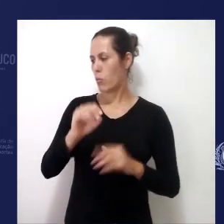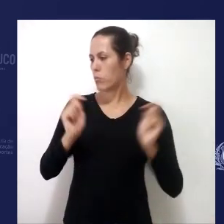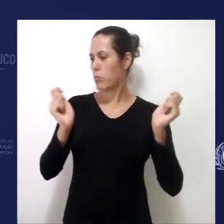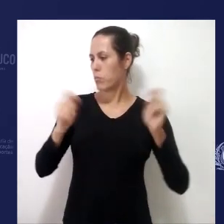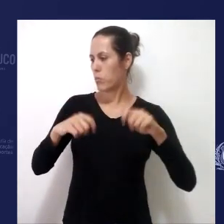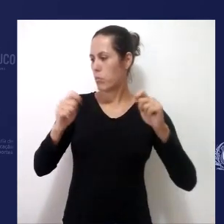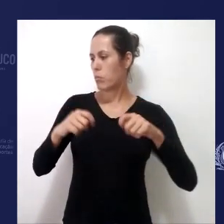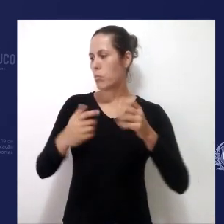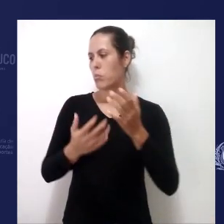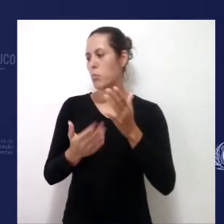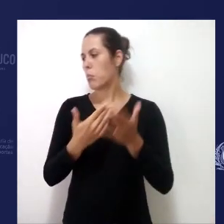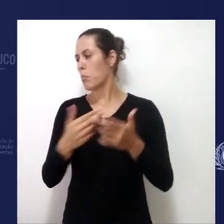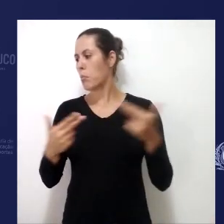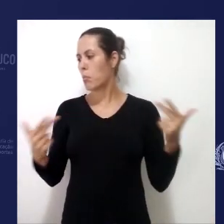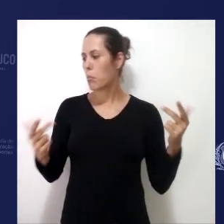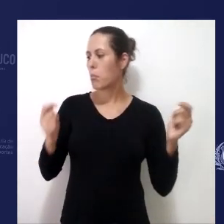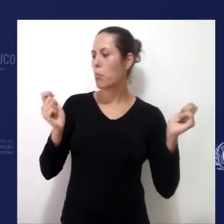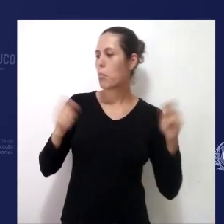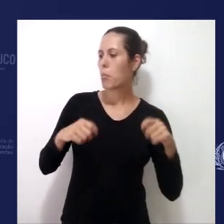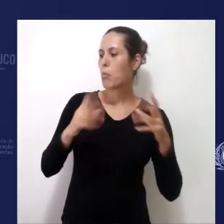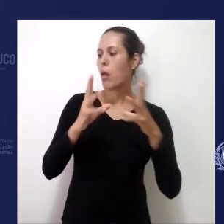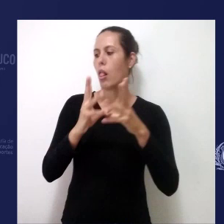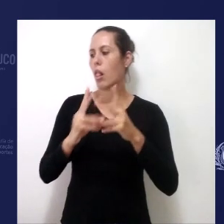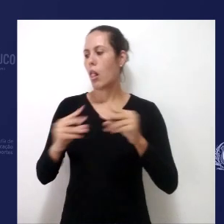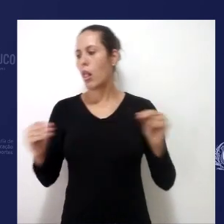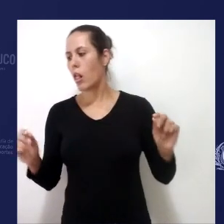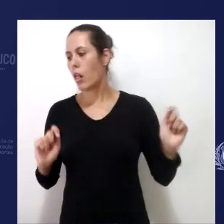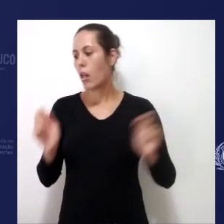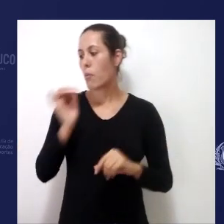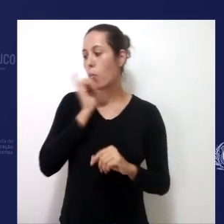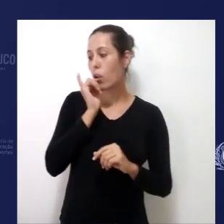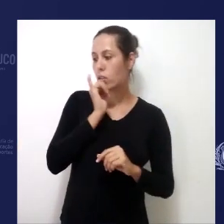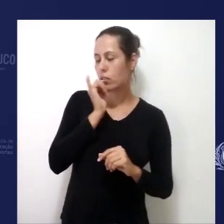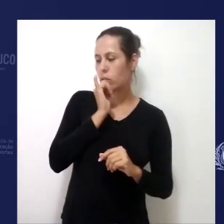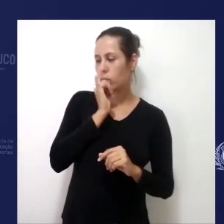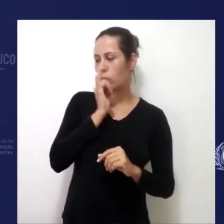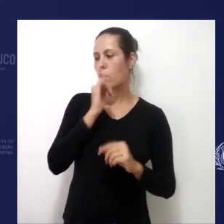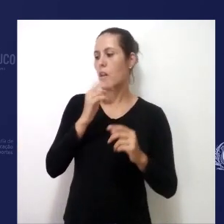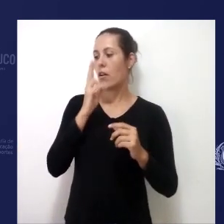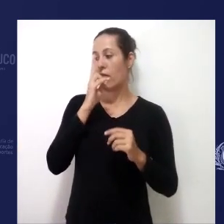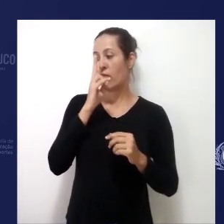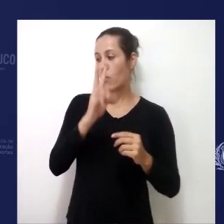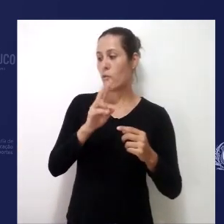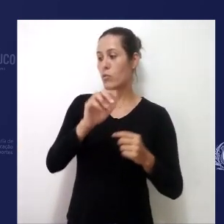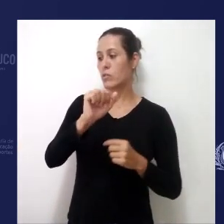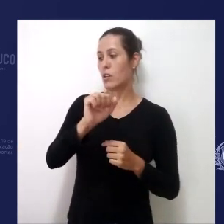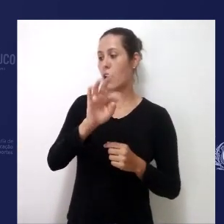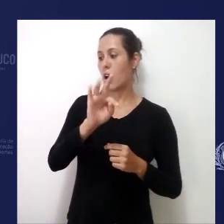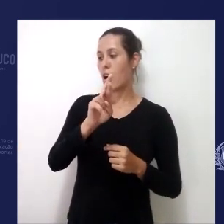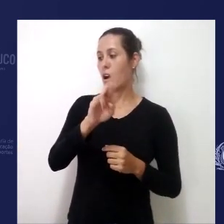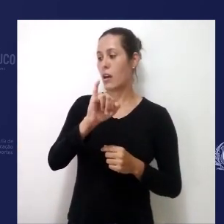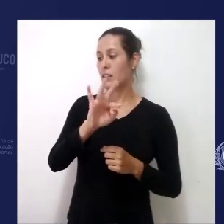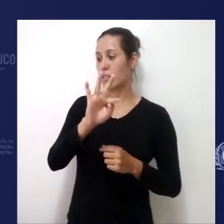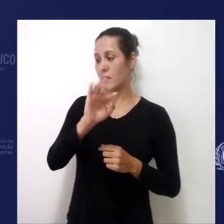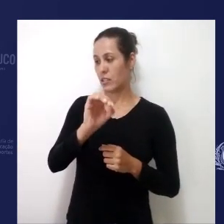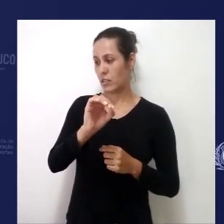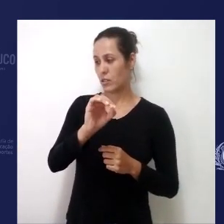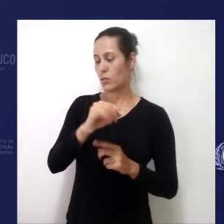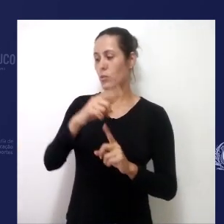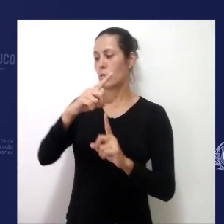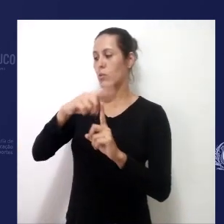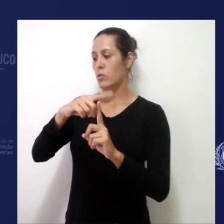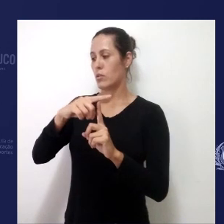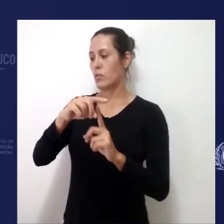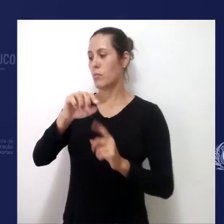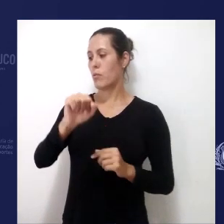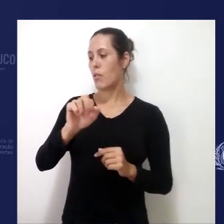quaisquer forças, que são dissipativas, tais como as forças de atritos e de arraste.